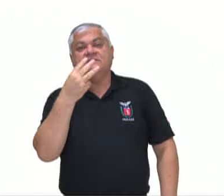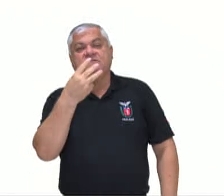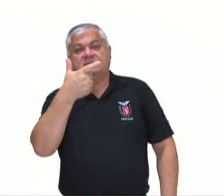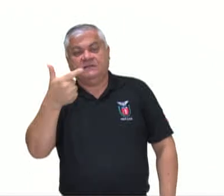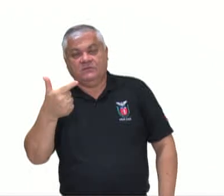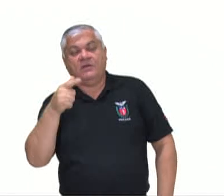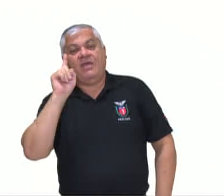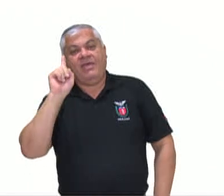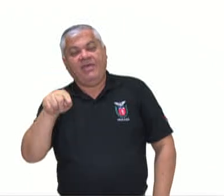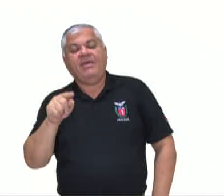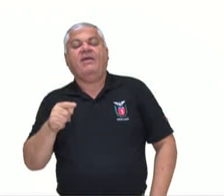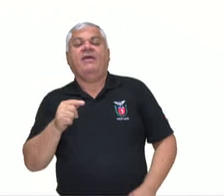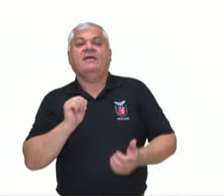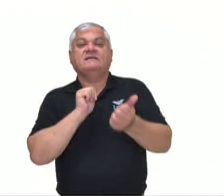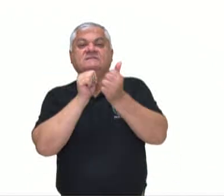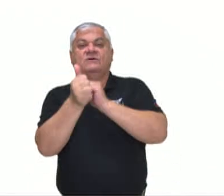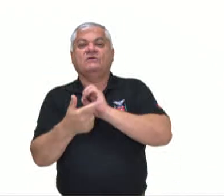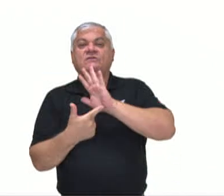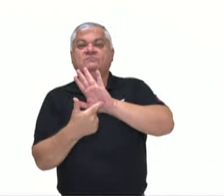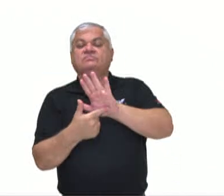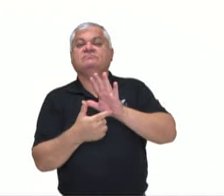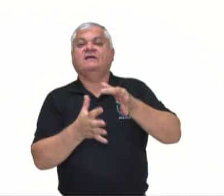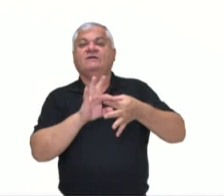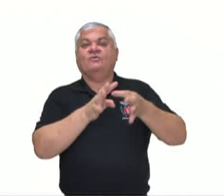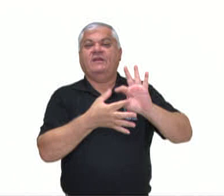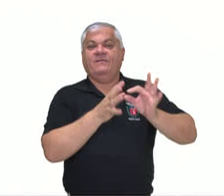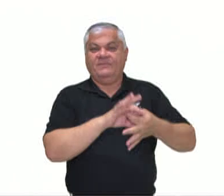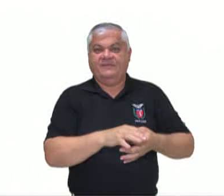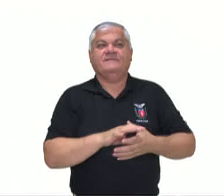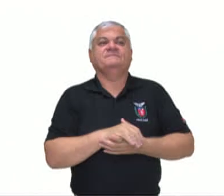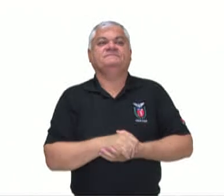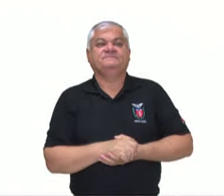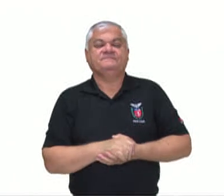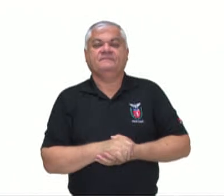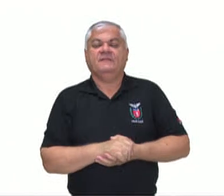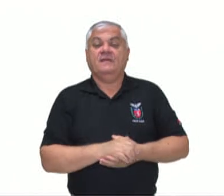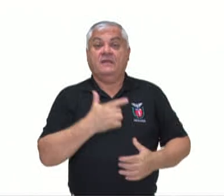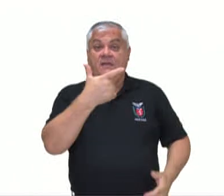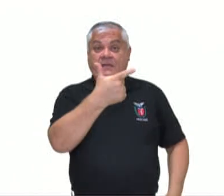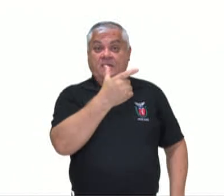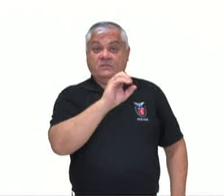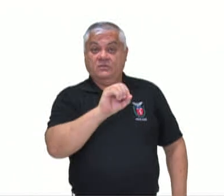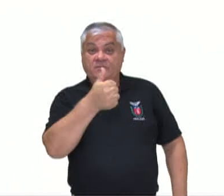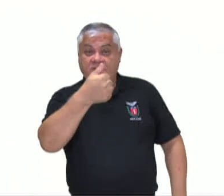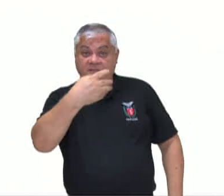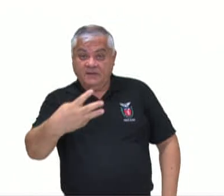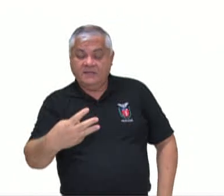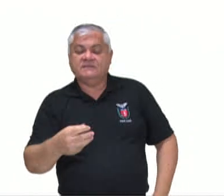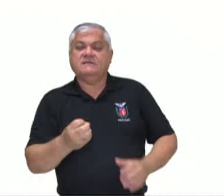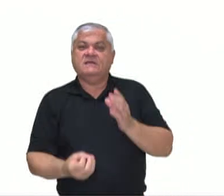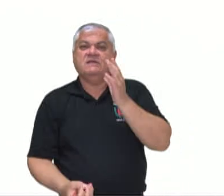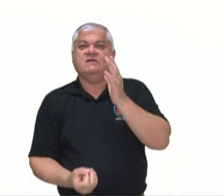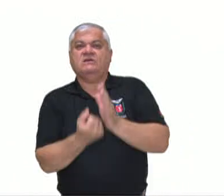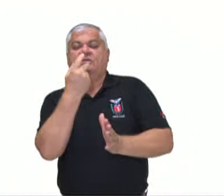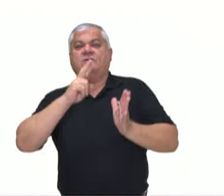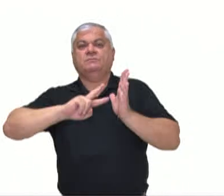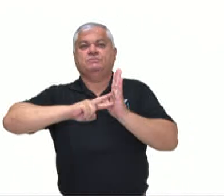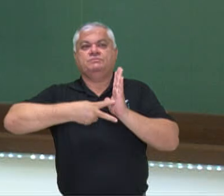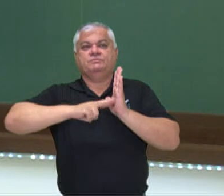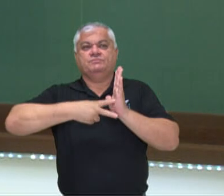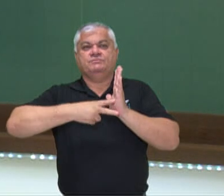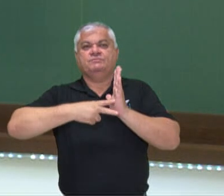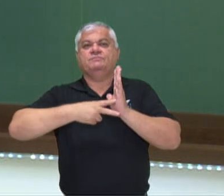esporte de demonstração nos Jogos Olímpicos, tá? Em 2013 foi criada aqui no Brasil a Confederação Brasileira de